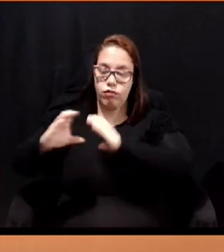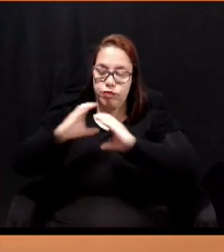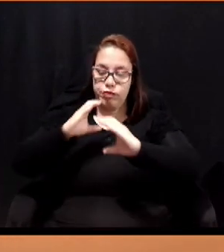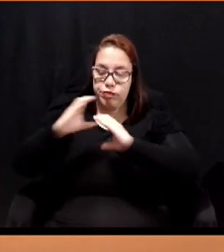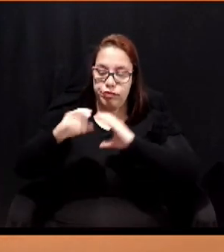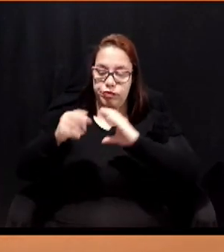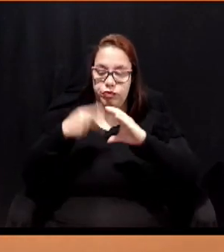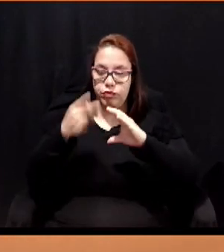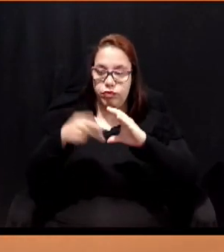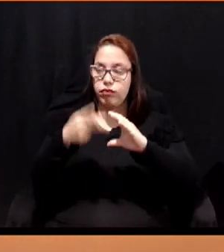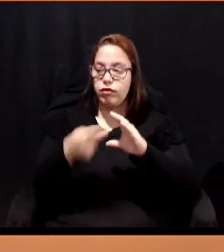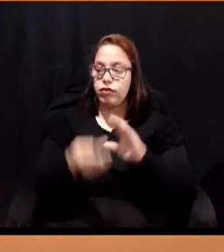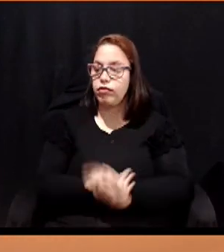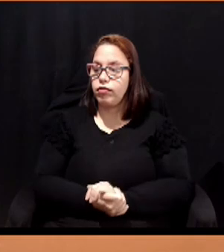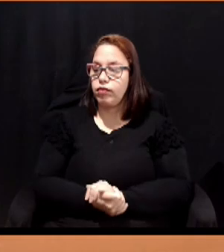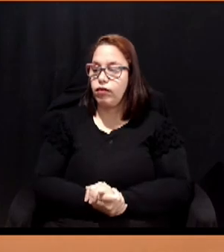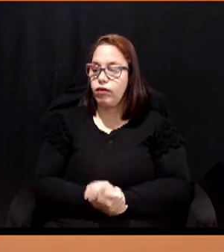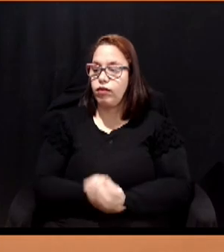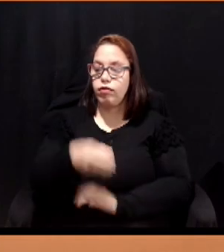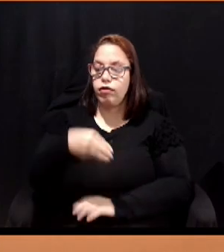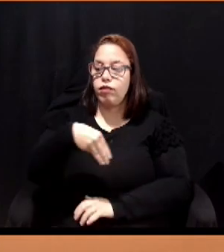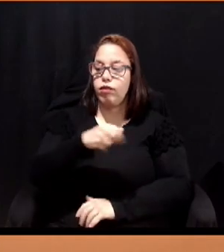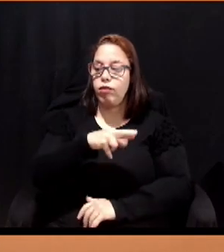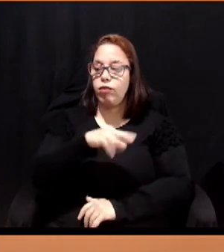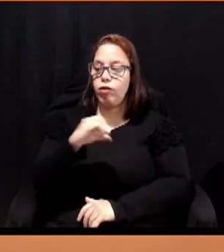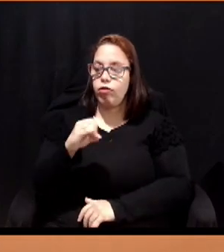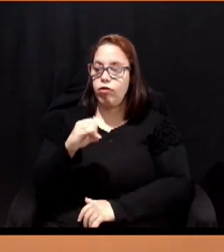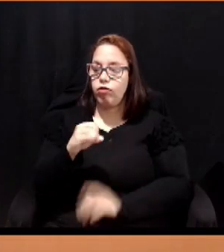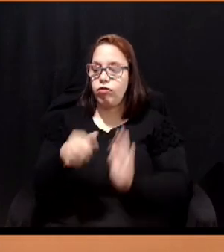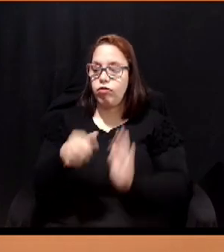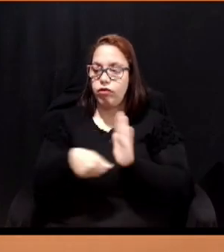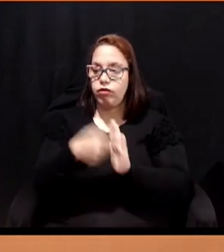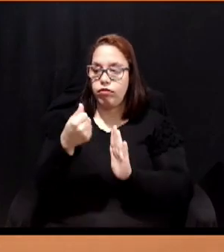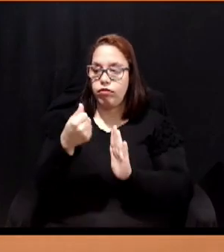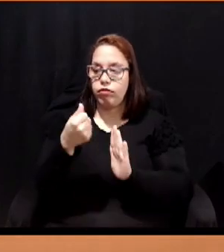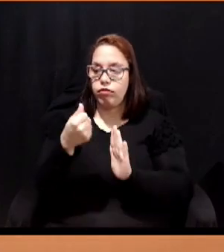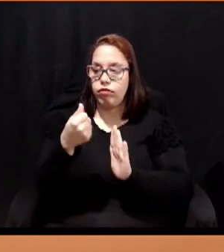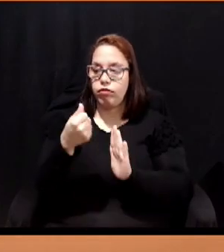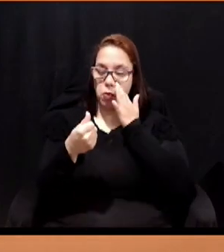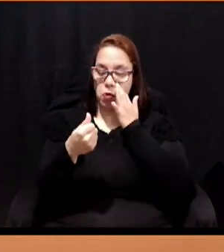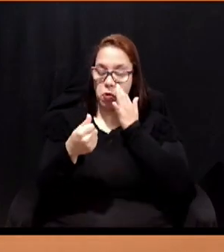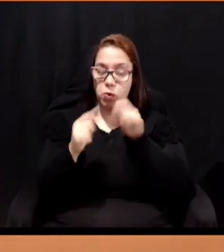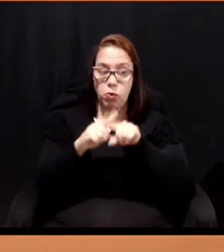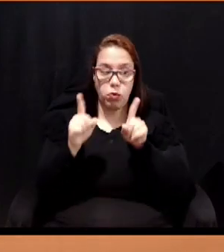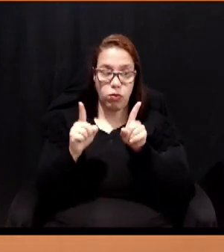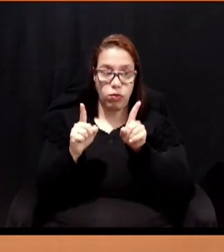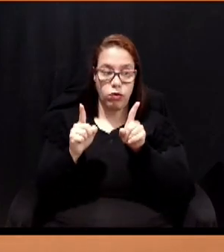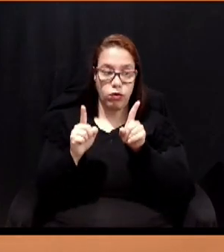Comércio. E do Márcio, que não é a primeira vez, né, mas desse